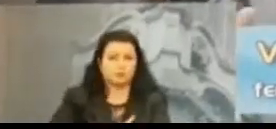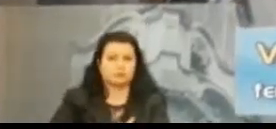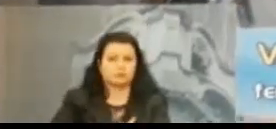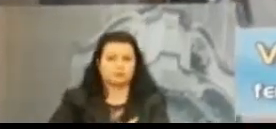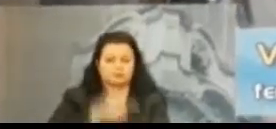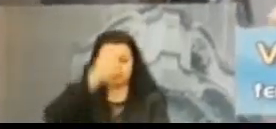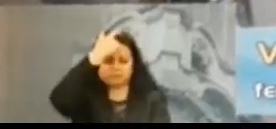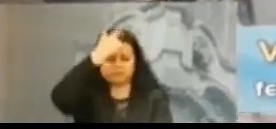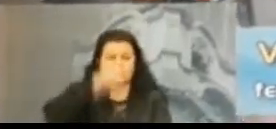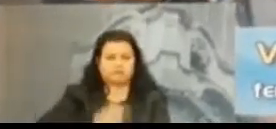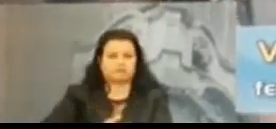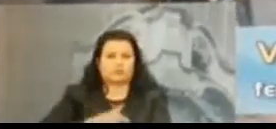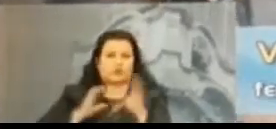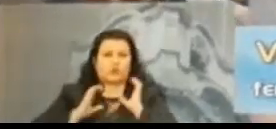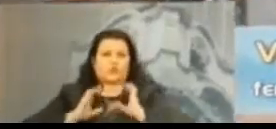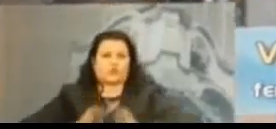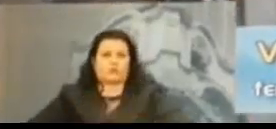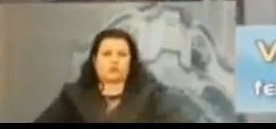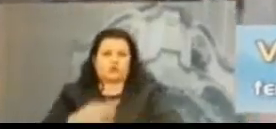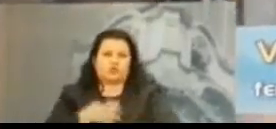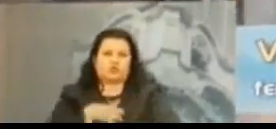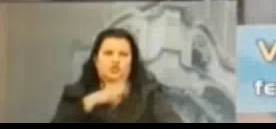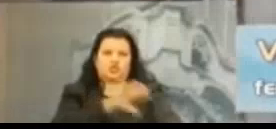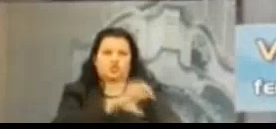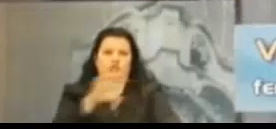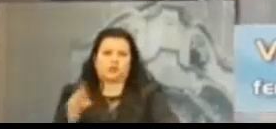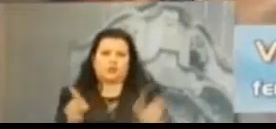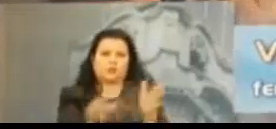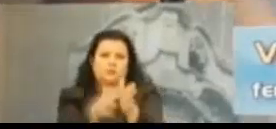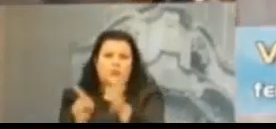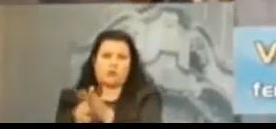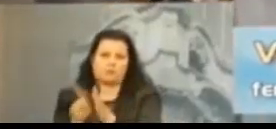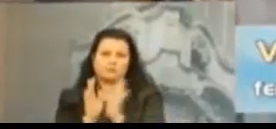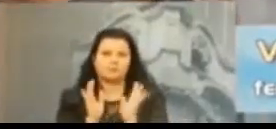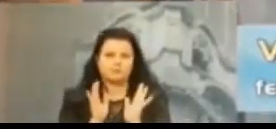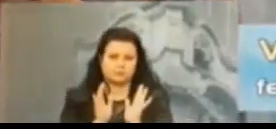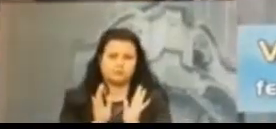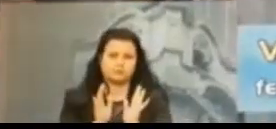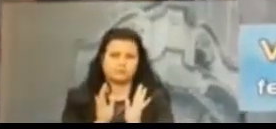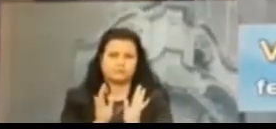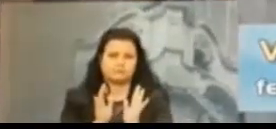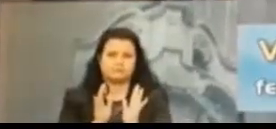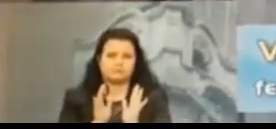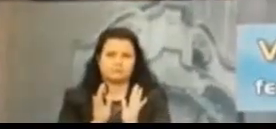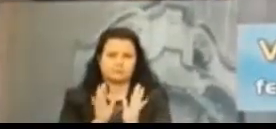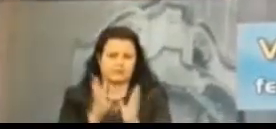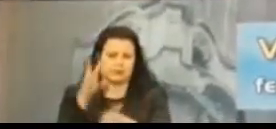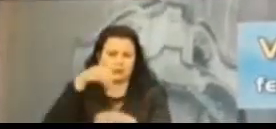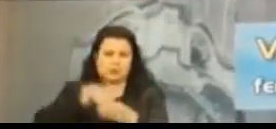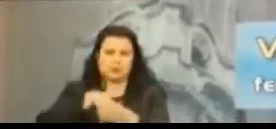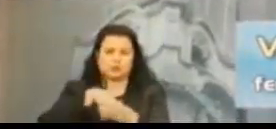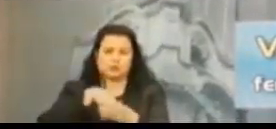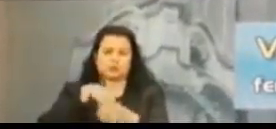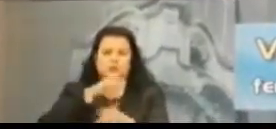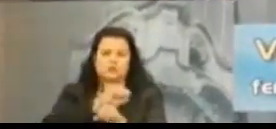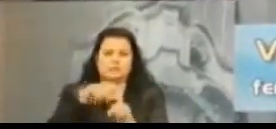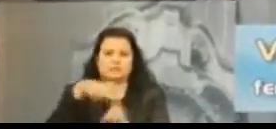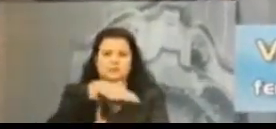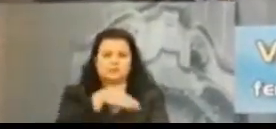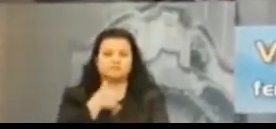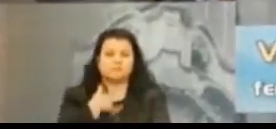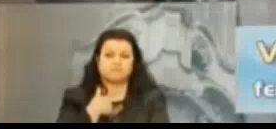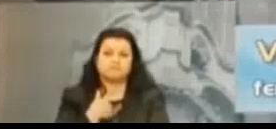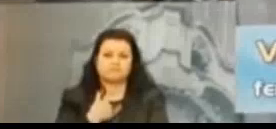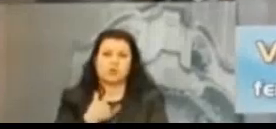portar segundo o olhar que enxerga as coisas da nossa sociedade. Eu me